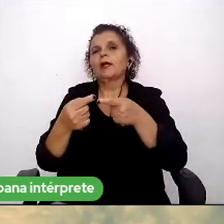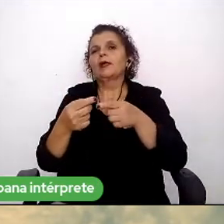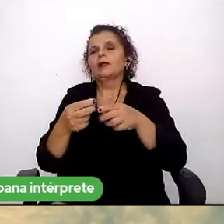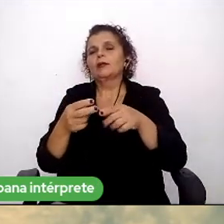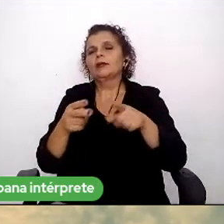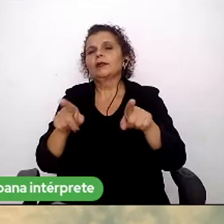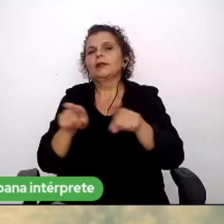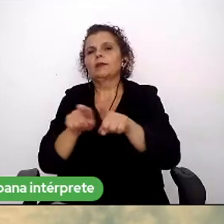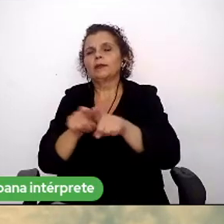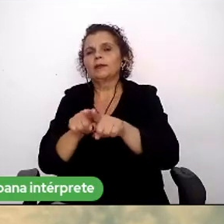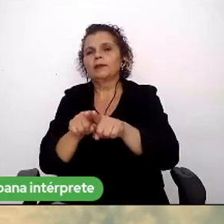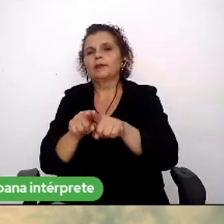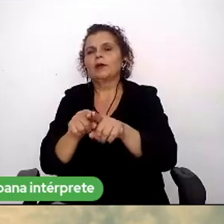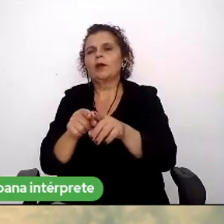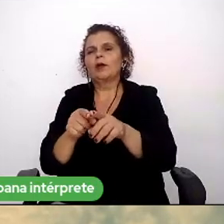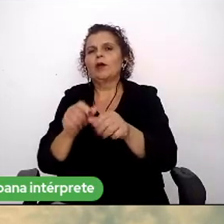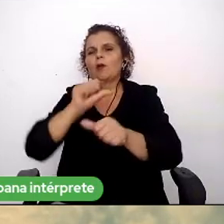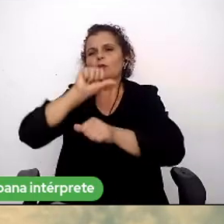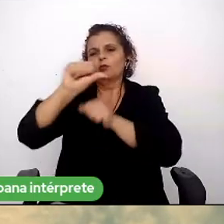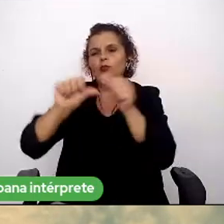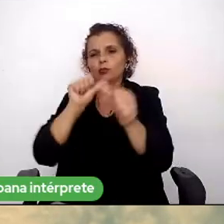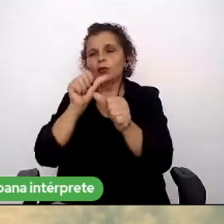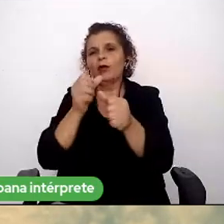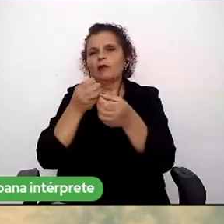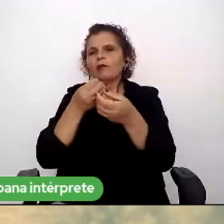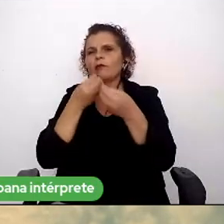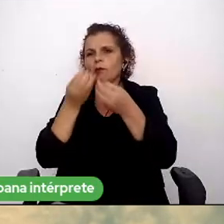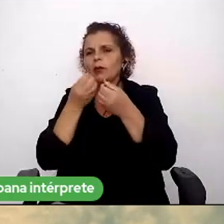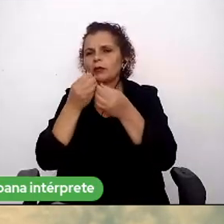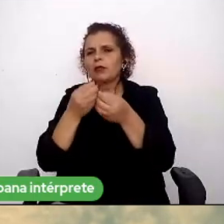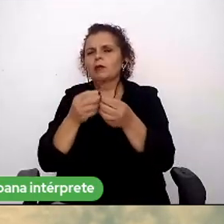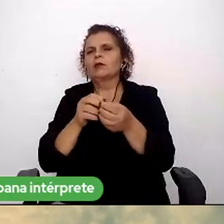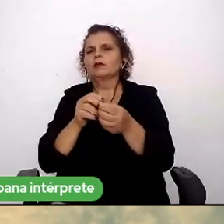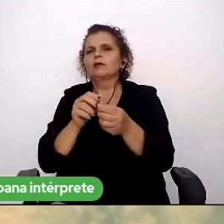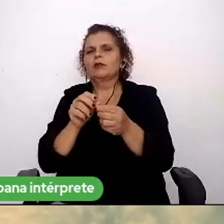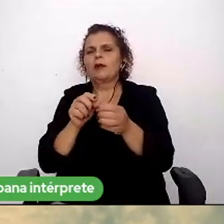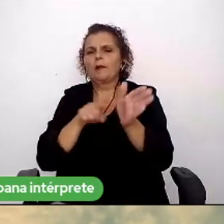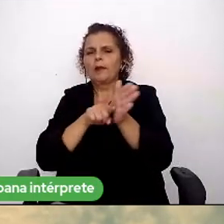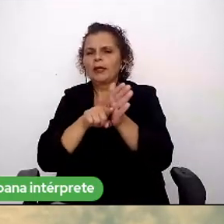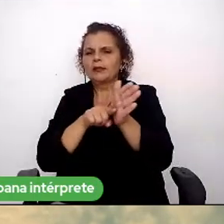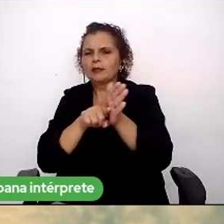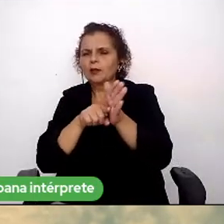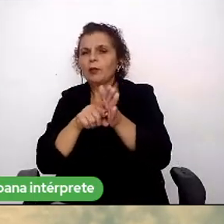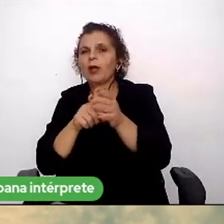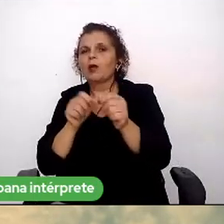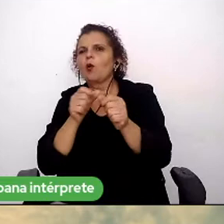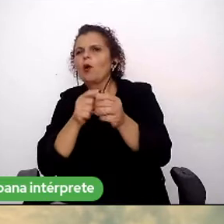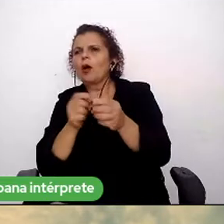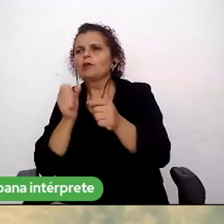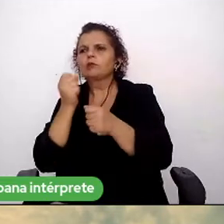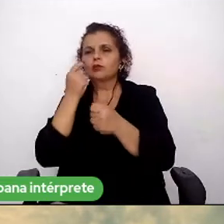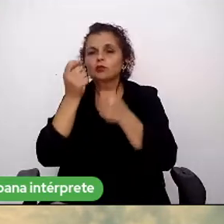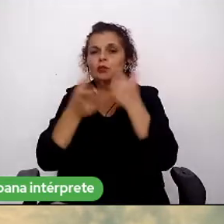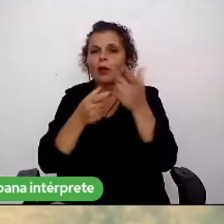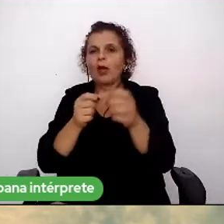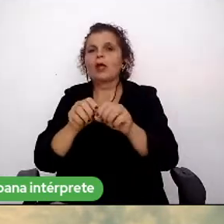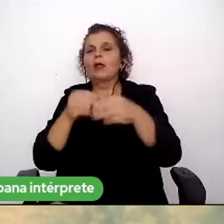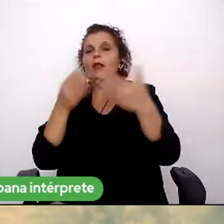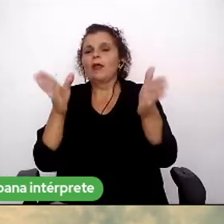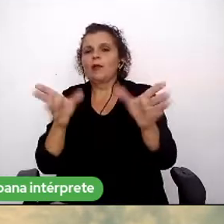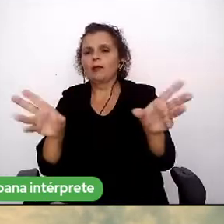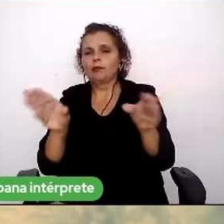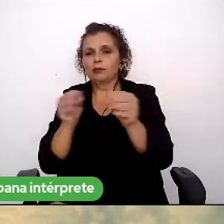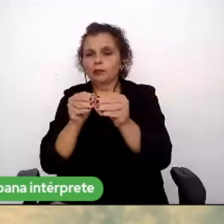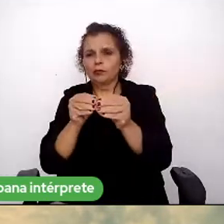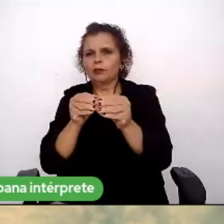de converger a informação, né? Então, quando a gente está falando de pesquisa e descoberta, a gente está abrindo, depois a gente fecha para